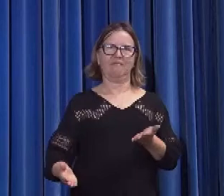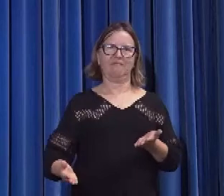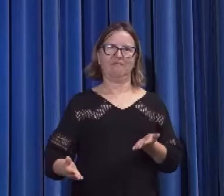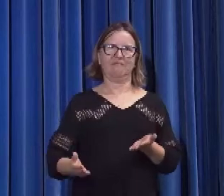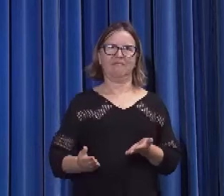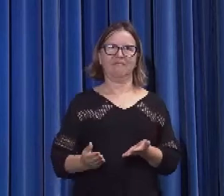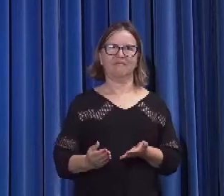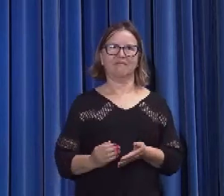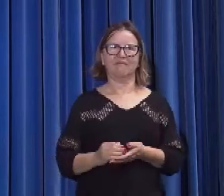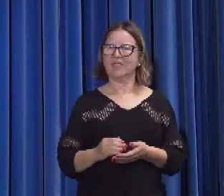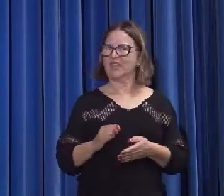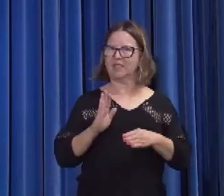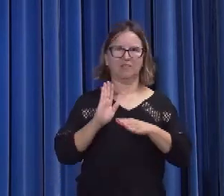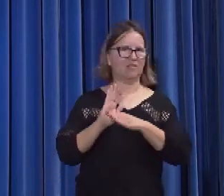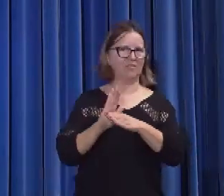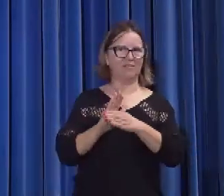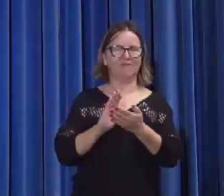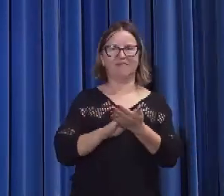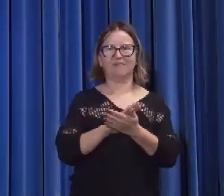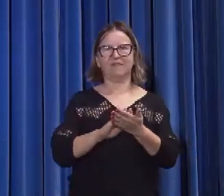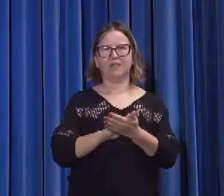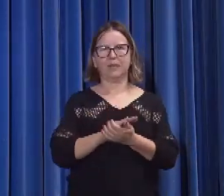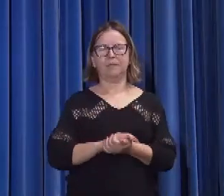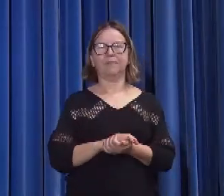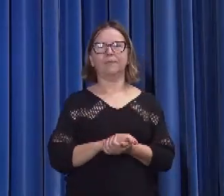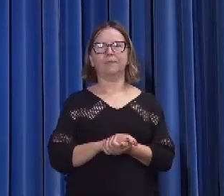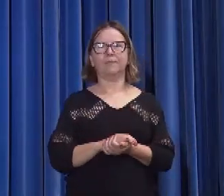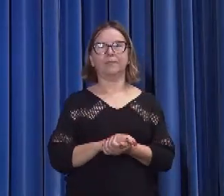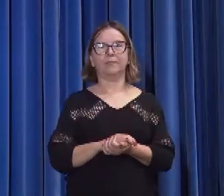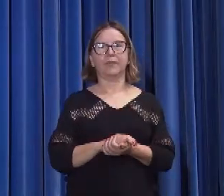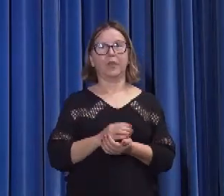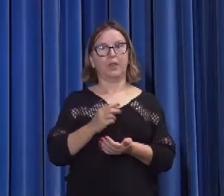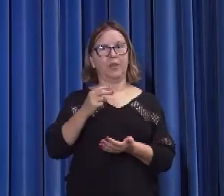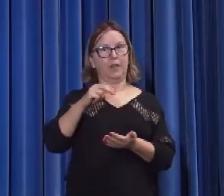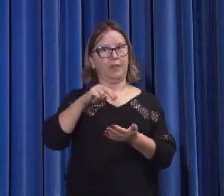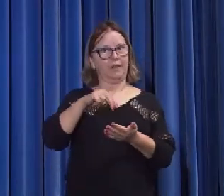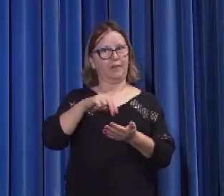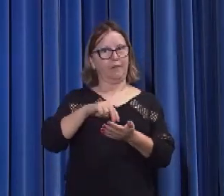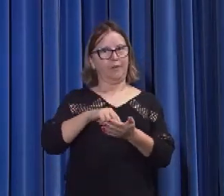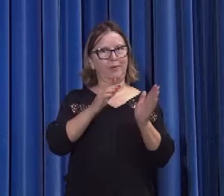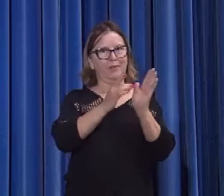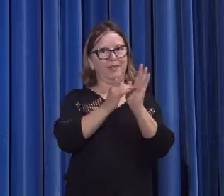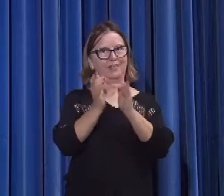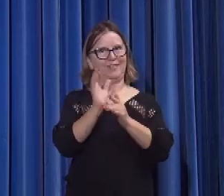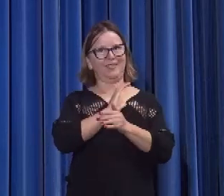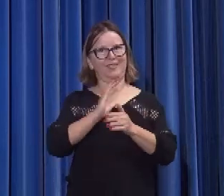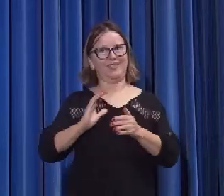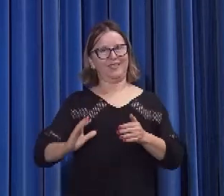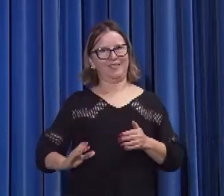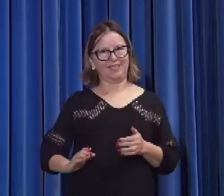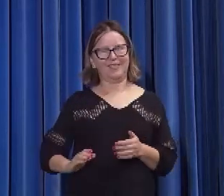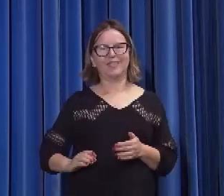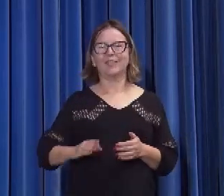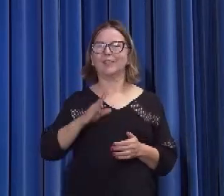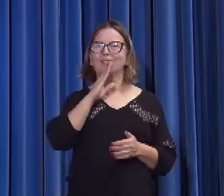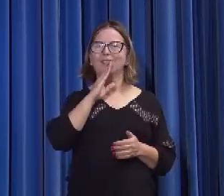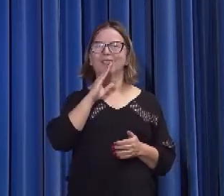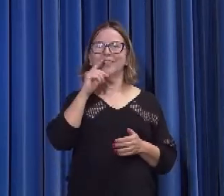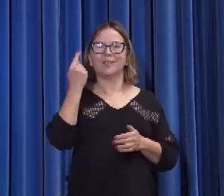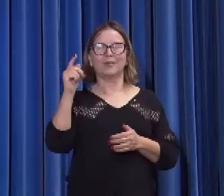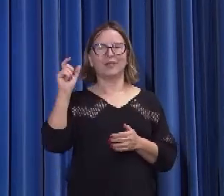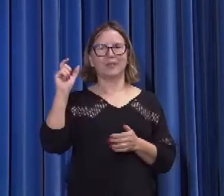ajudar. Então lembre-se, olhe para Jesus Cristo e ouça a sua palavra, para não